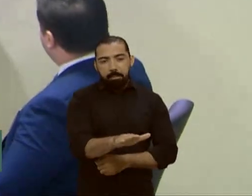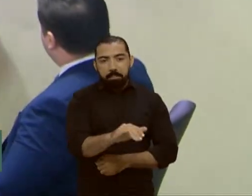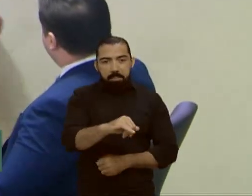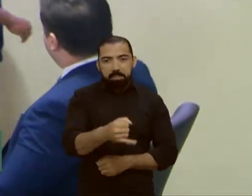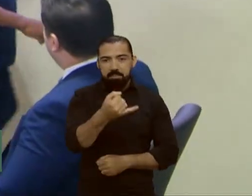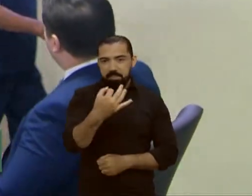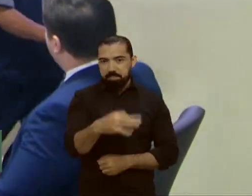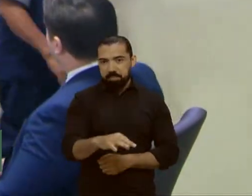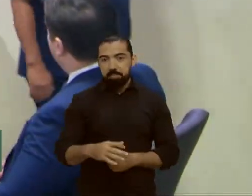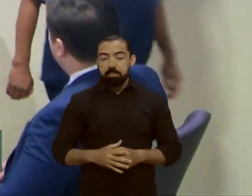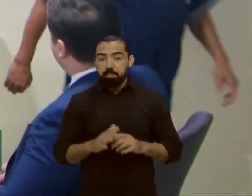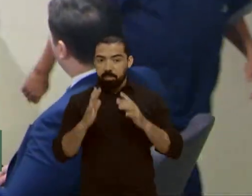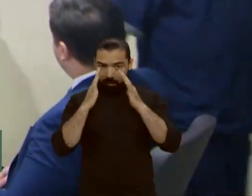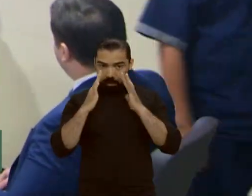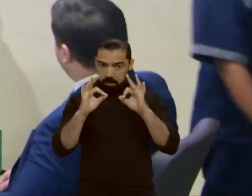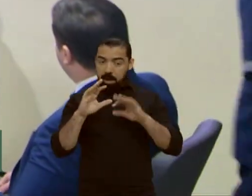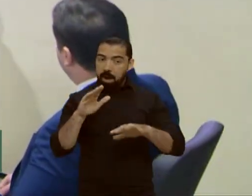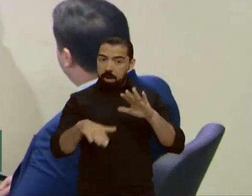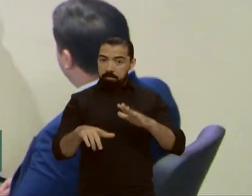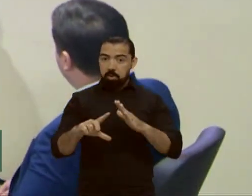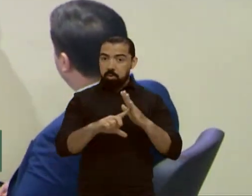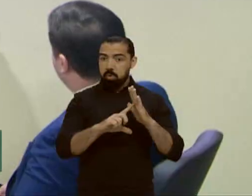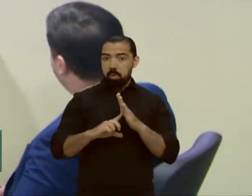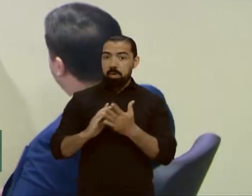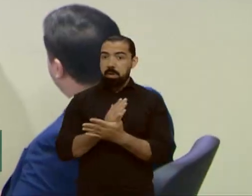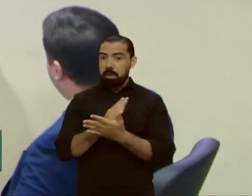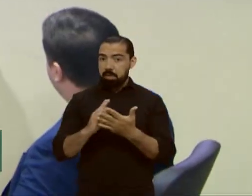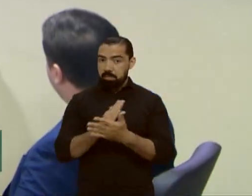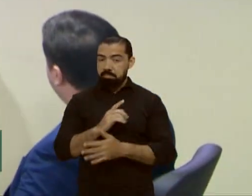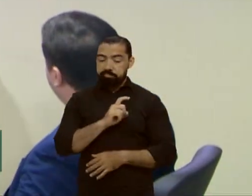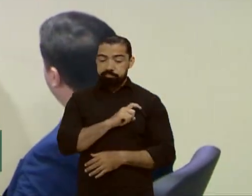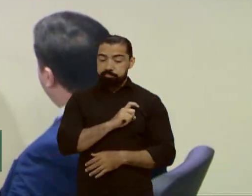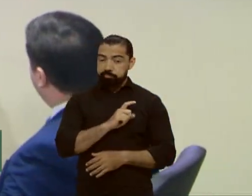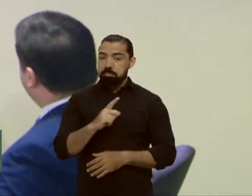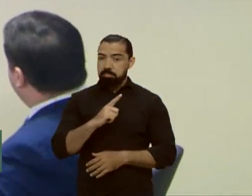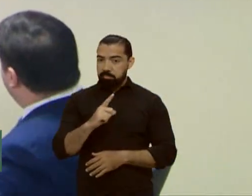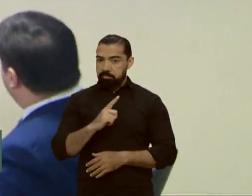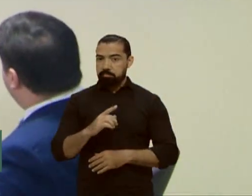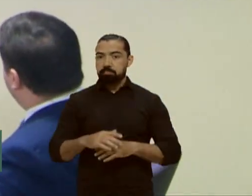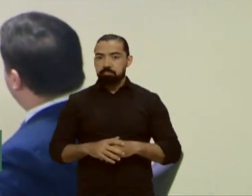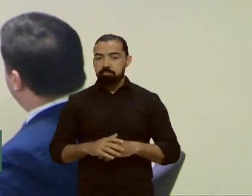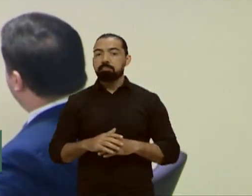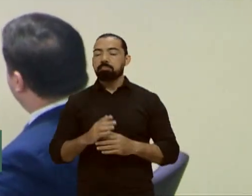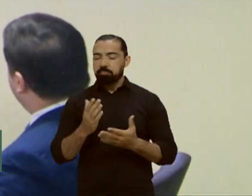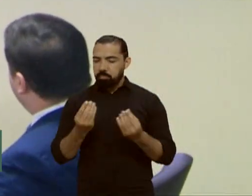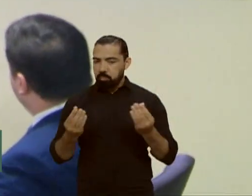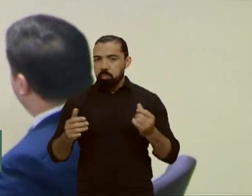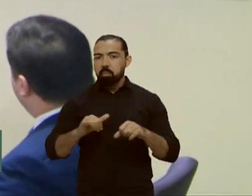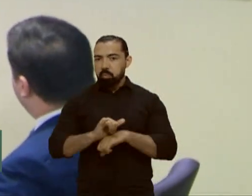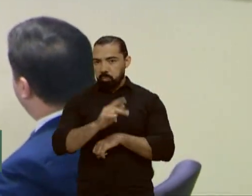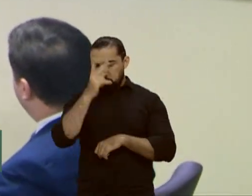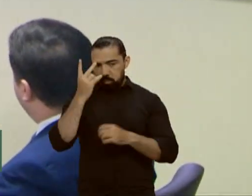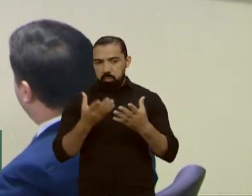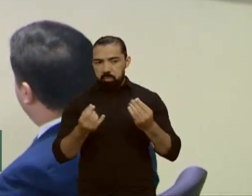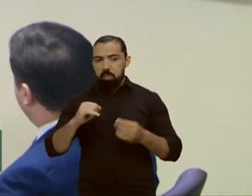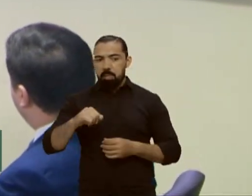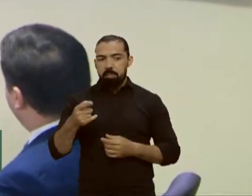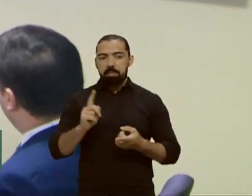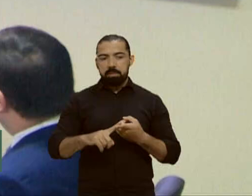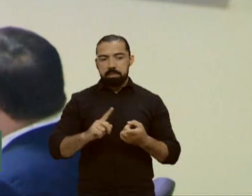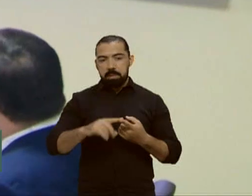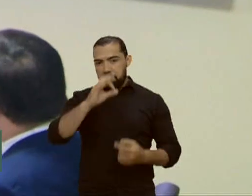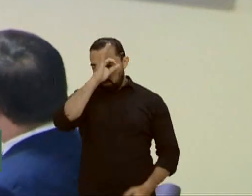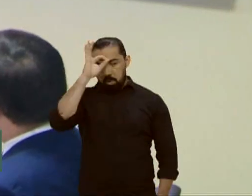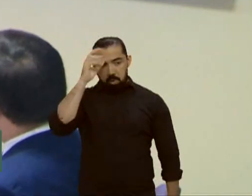porque nessa época do ano, alguns lojistas agem, infelizmente, com má fé. E tem muito golpista que se aproveita da inocência